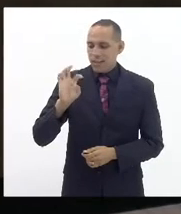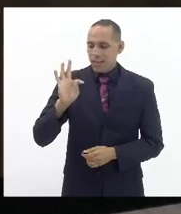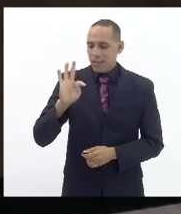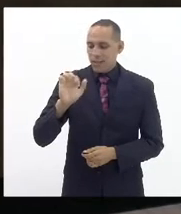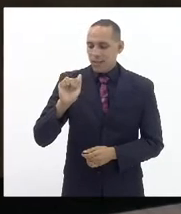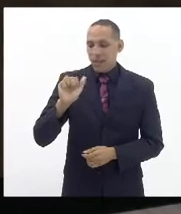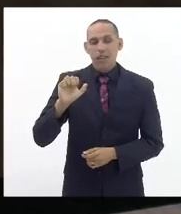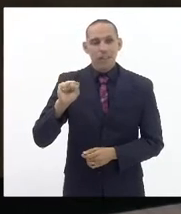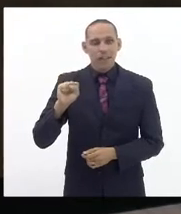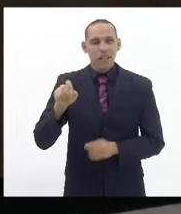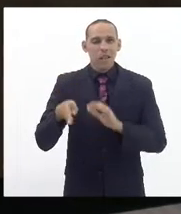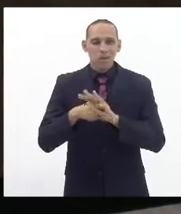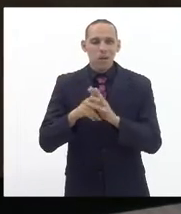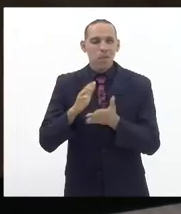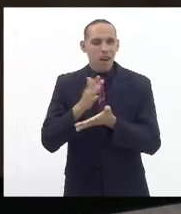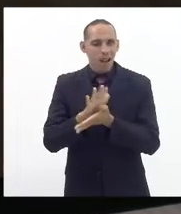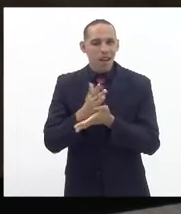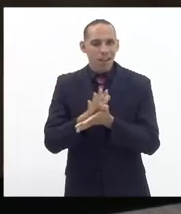de samba.